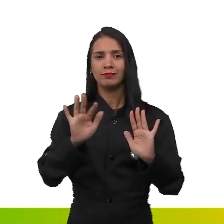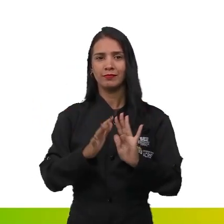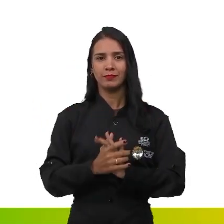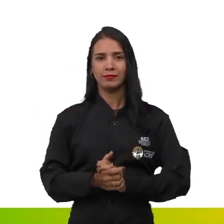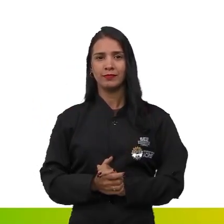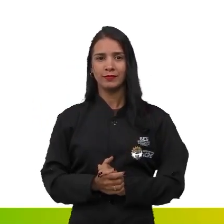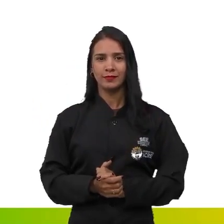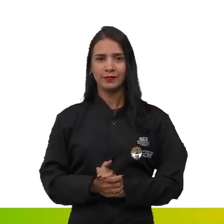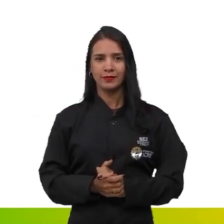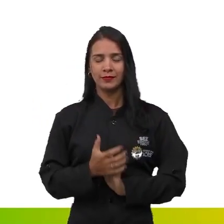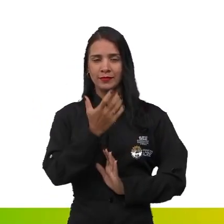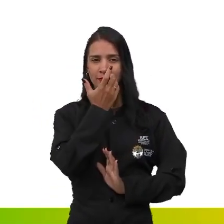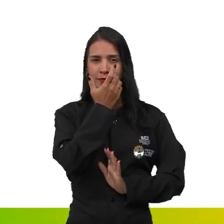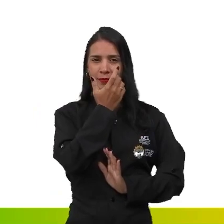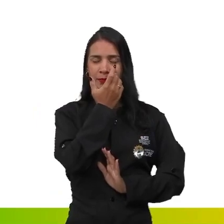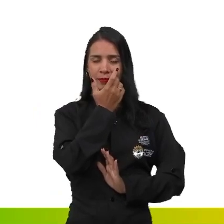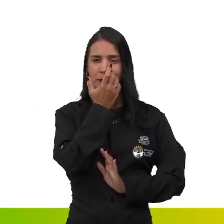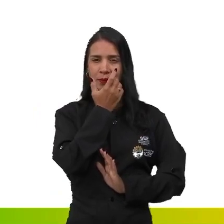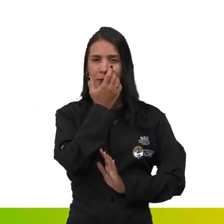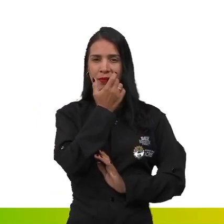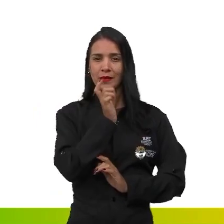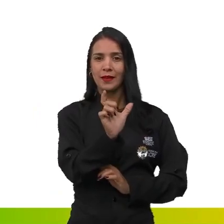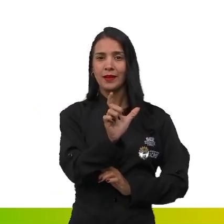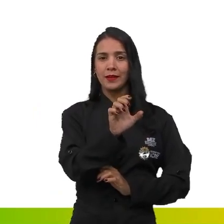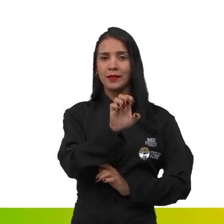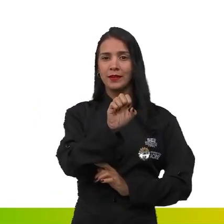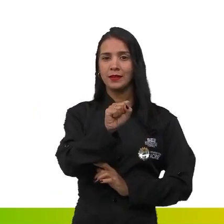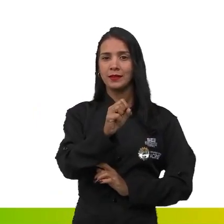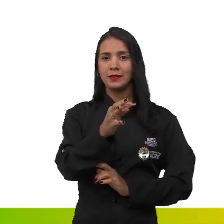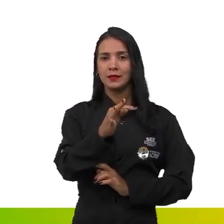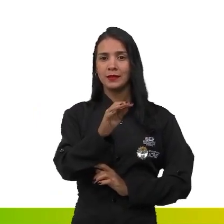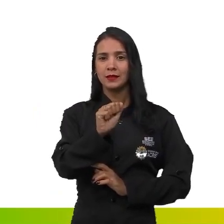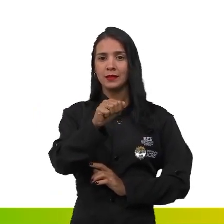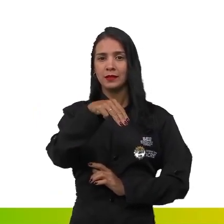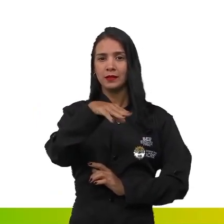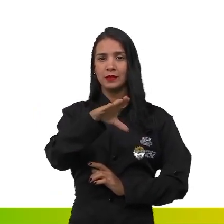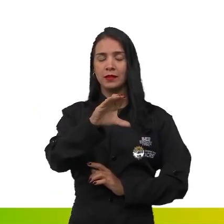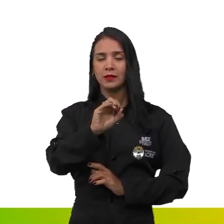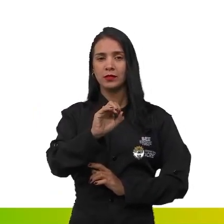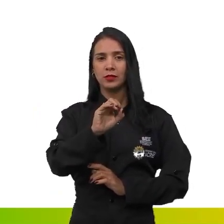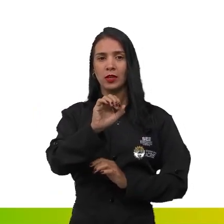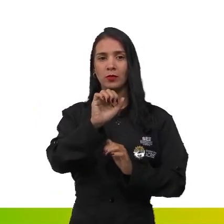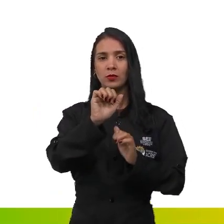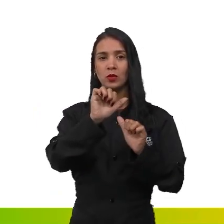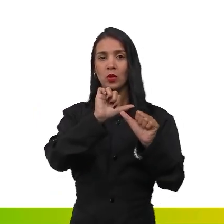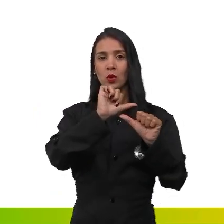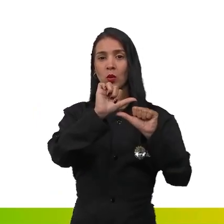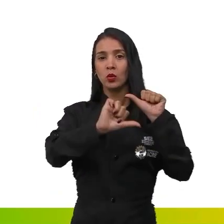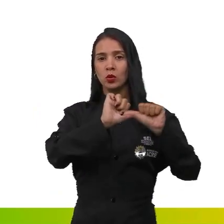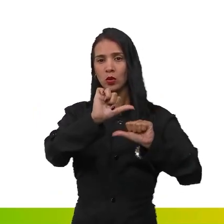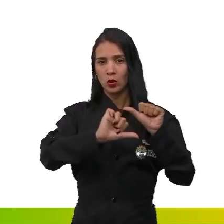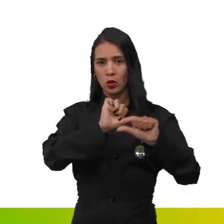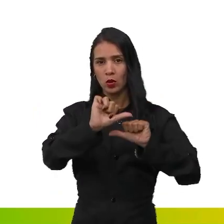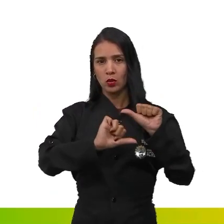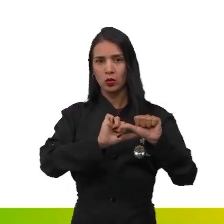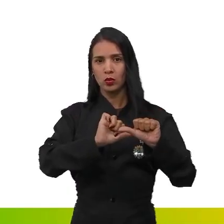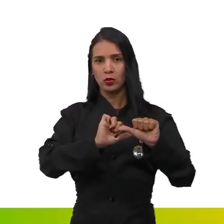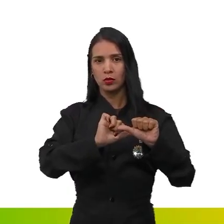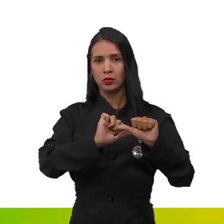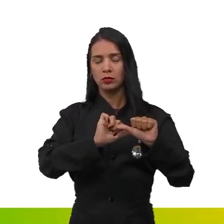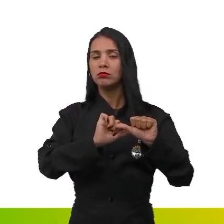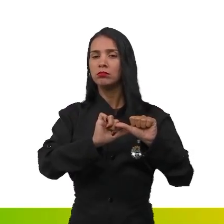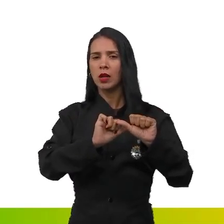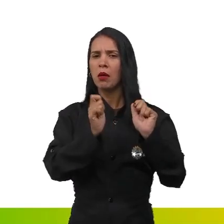aqui em a que estamos, eu poderia colocar aqui, ó, uma banalização presente